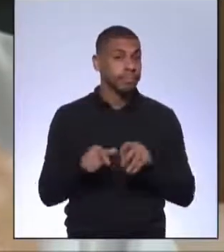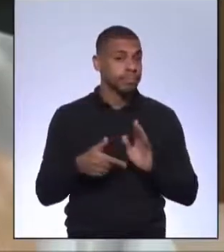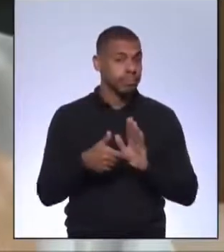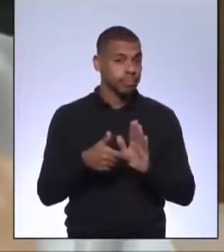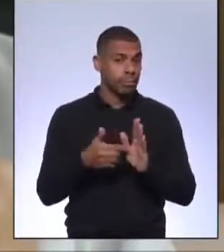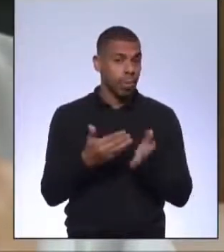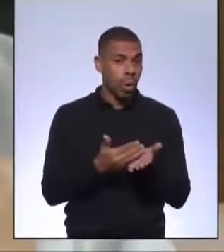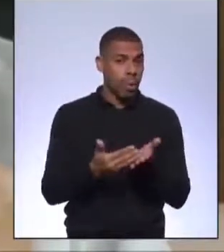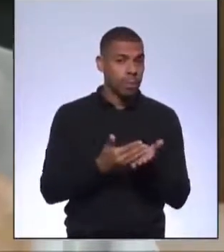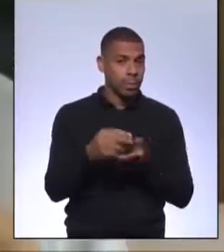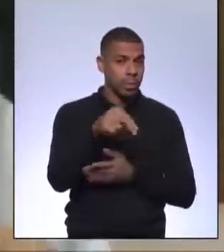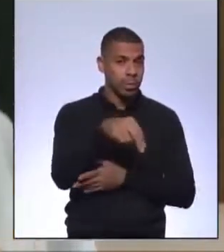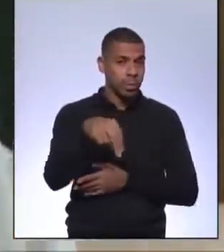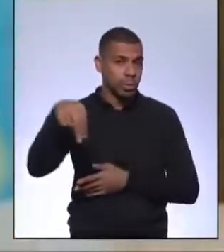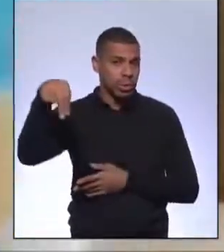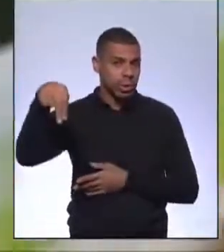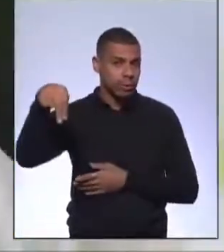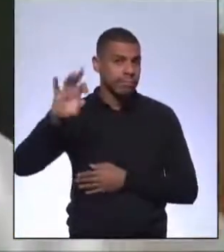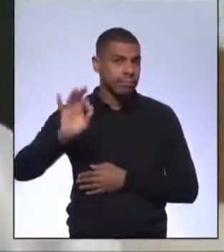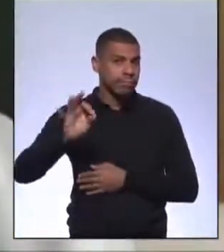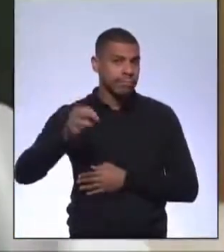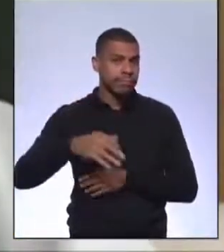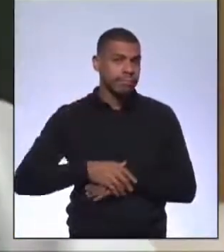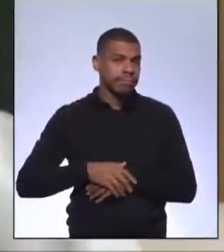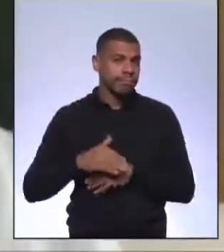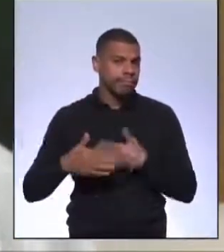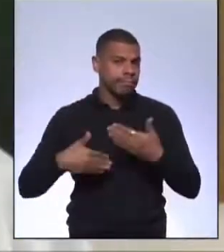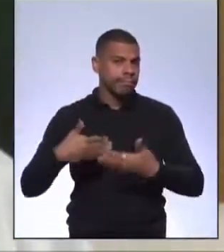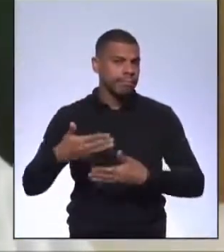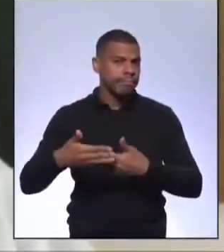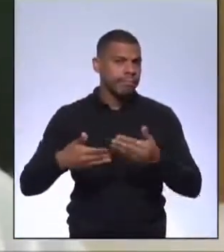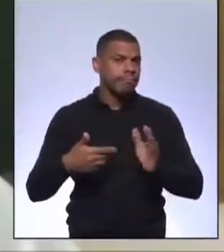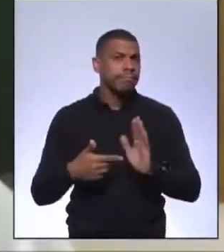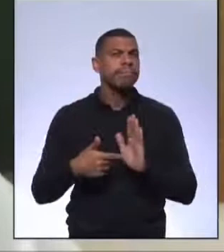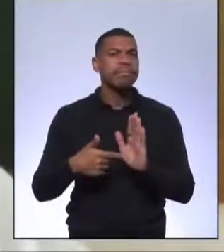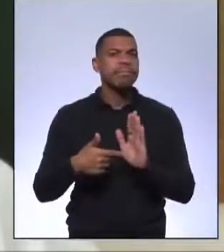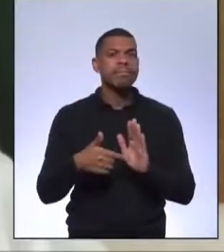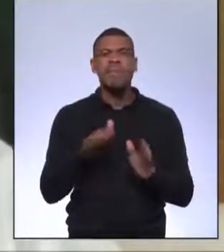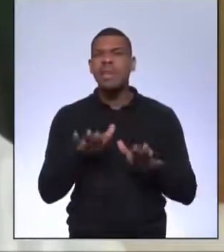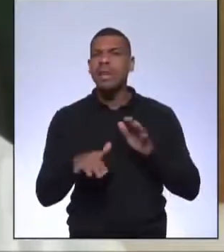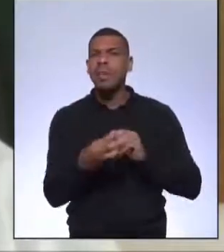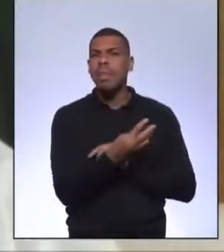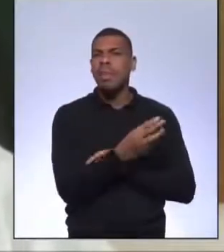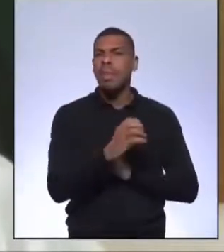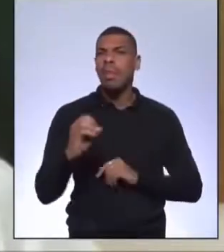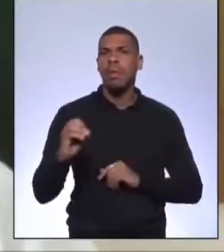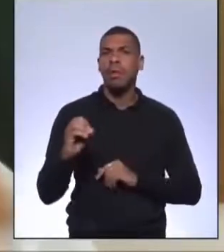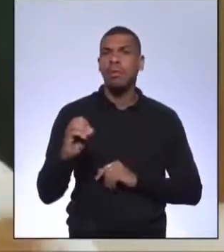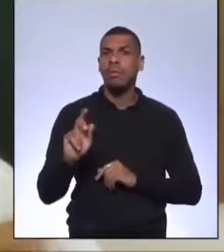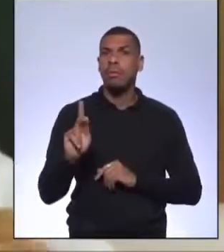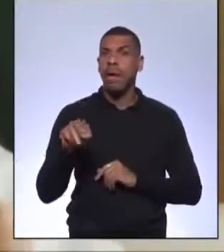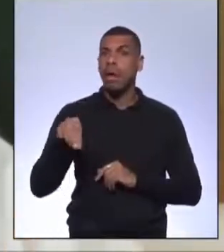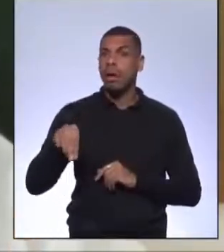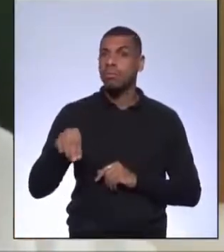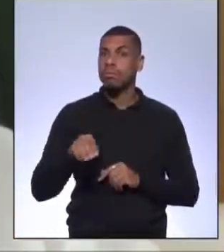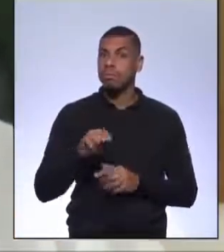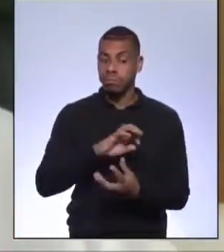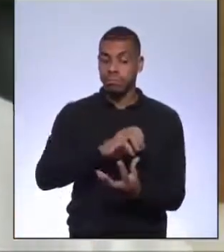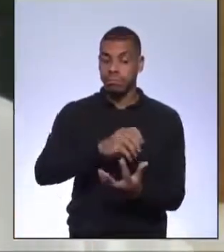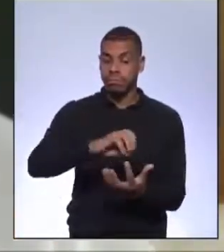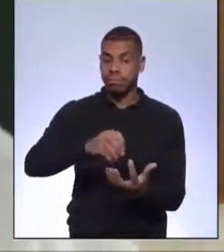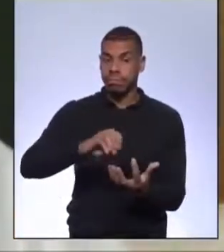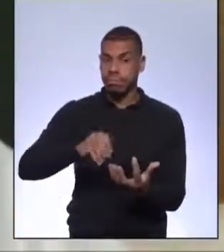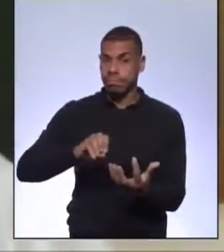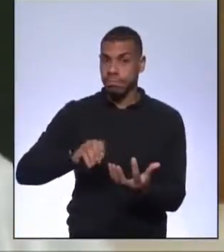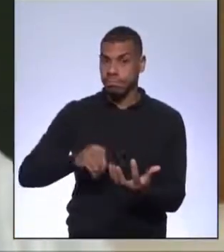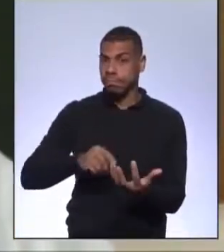no Nordeste. Tá? E ela avança em alguns lugares até 300 quilômetros para dentro do continente. Tudo bem?